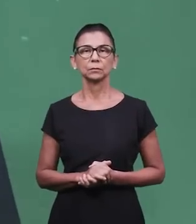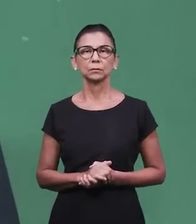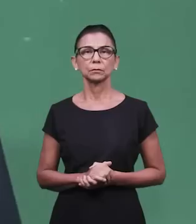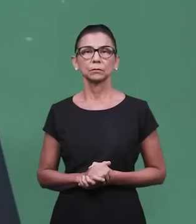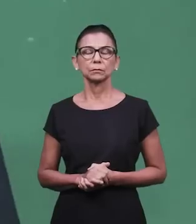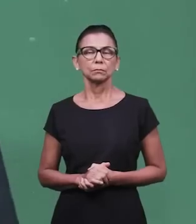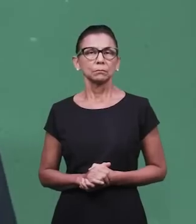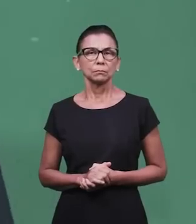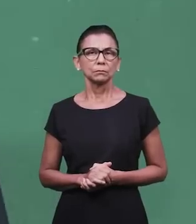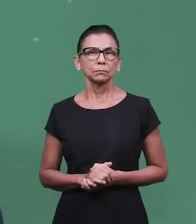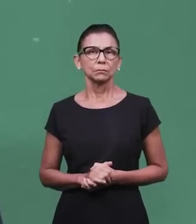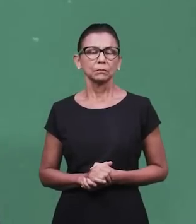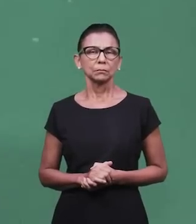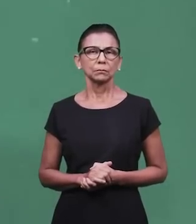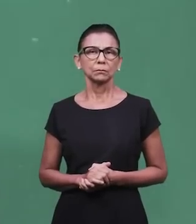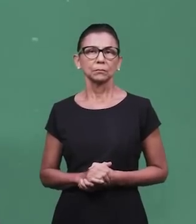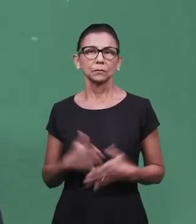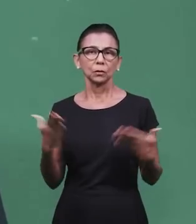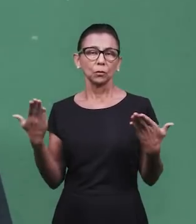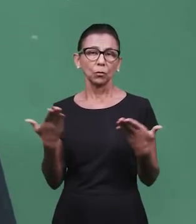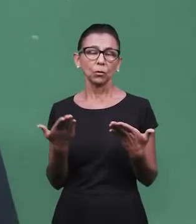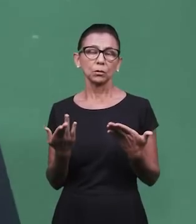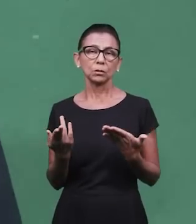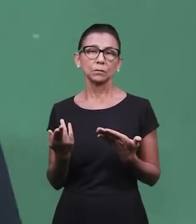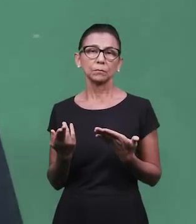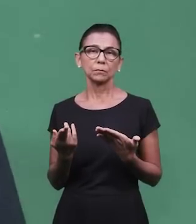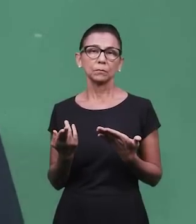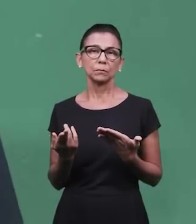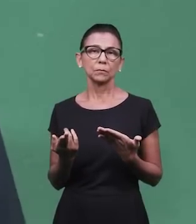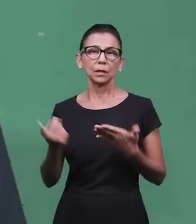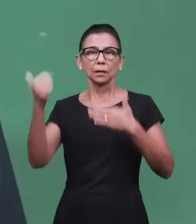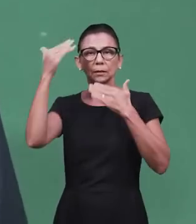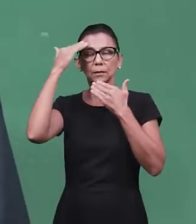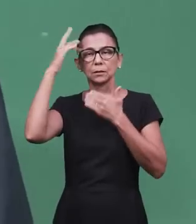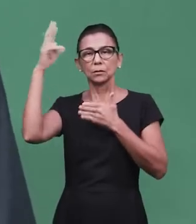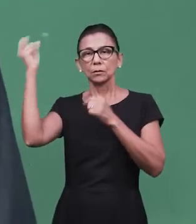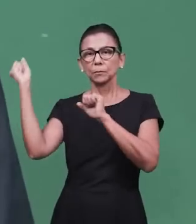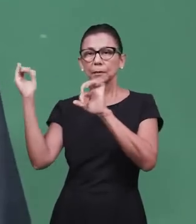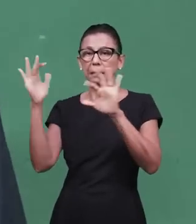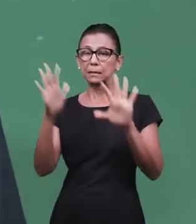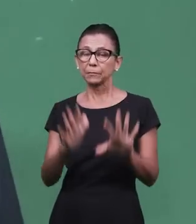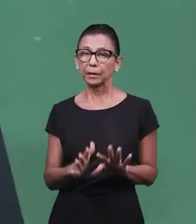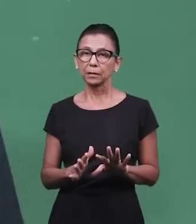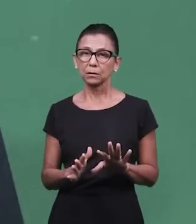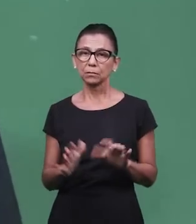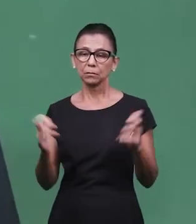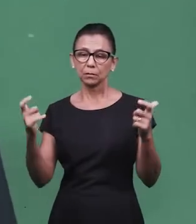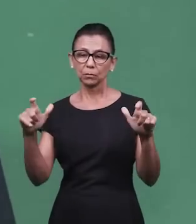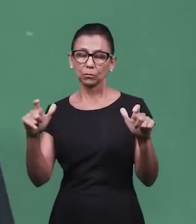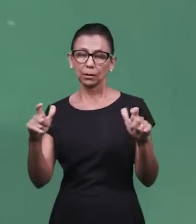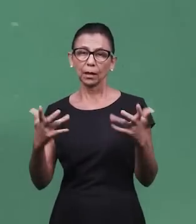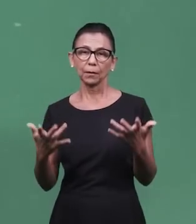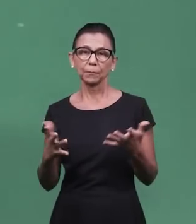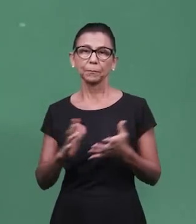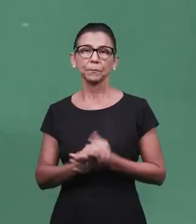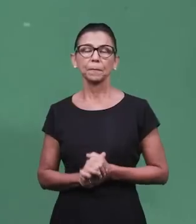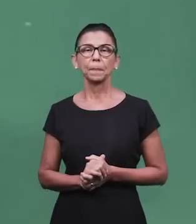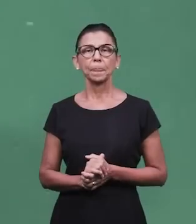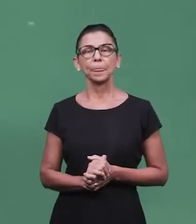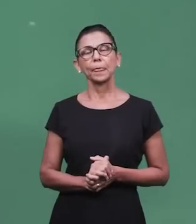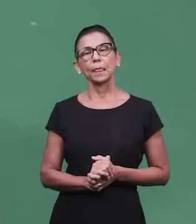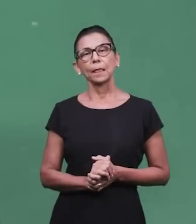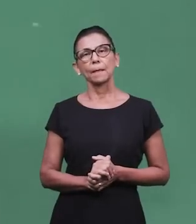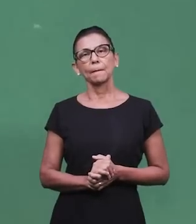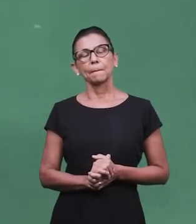trabalho de divulgação em rádio, e nós estamos aqui louvando ao Senhor, porque grandes bênçãos o Senhor operou aqui nesse trabalho. Muitos foram os